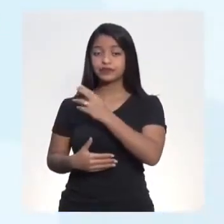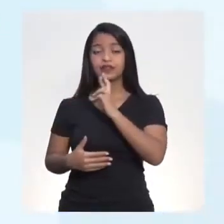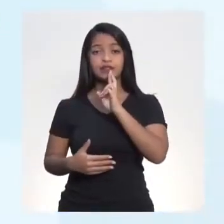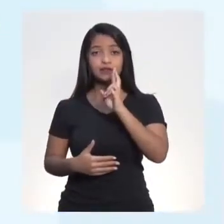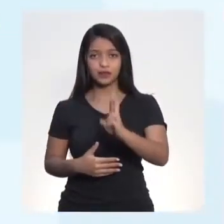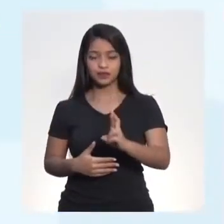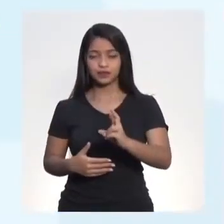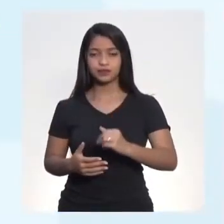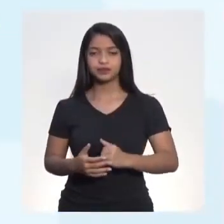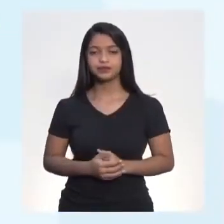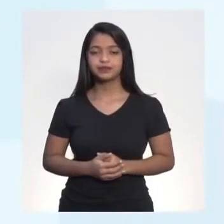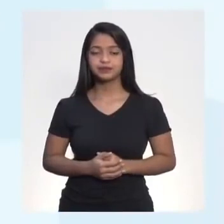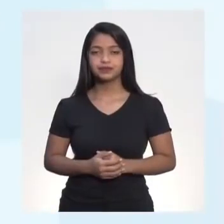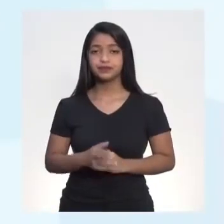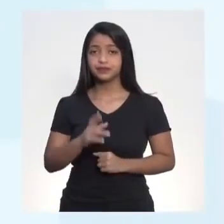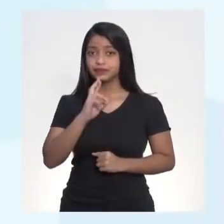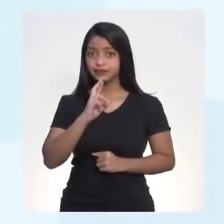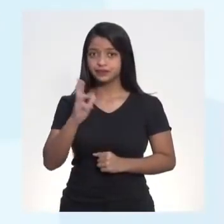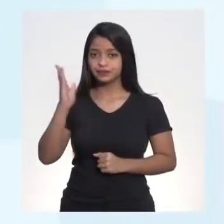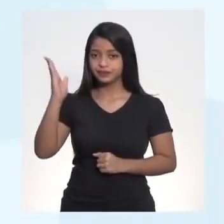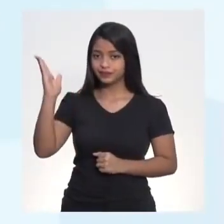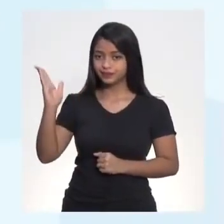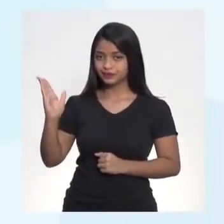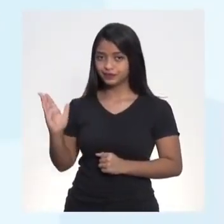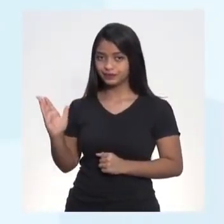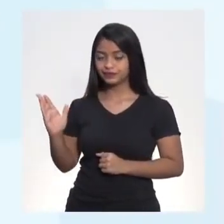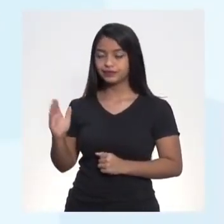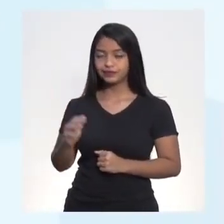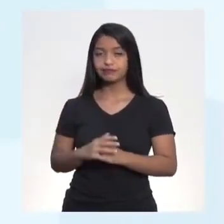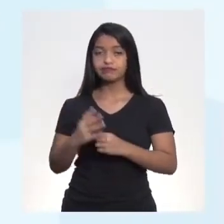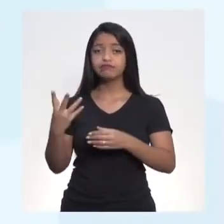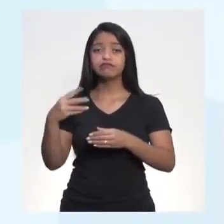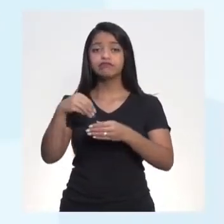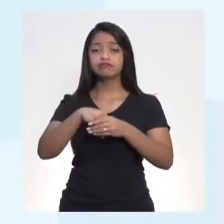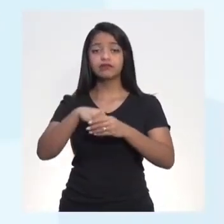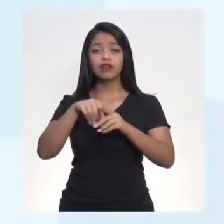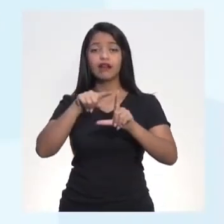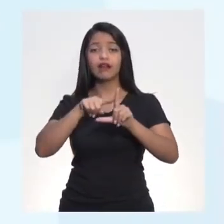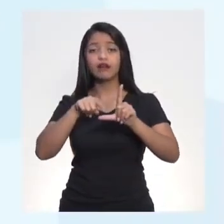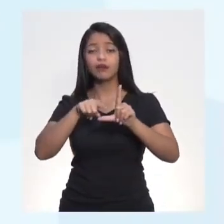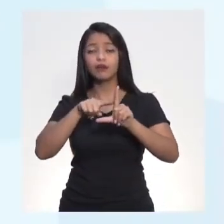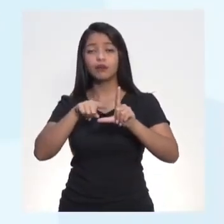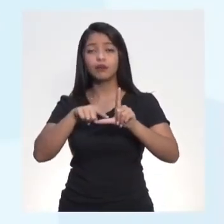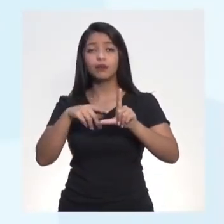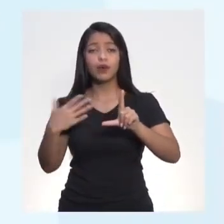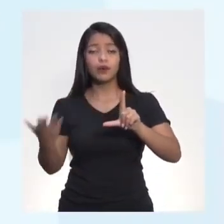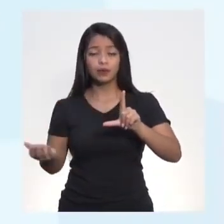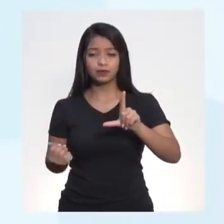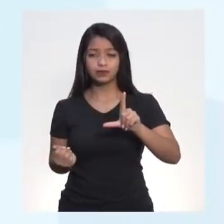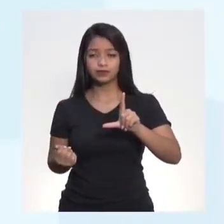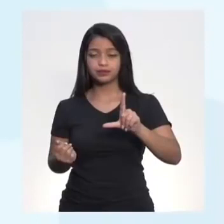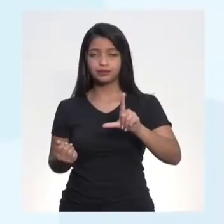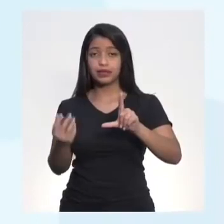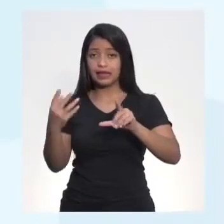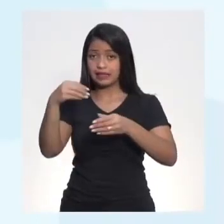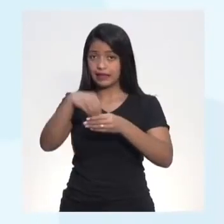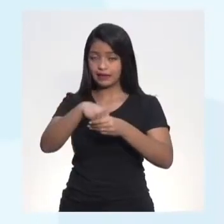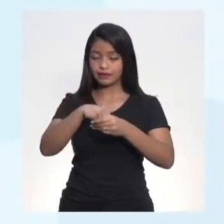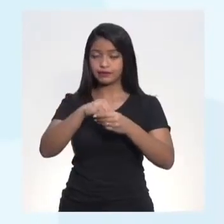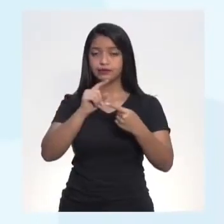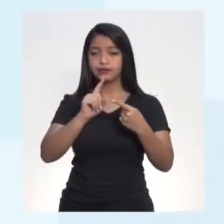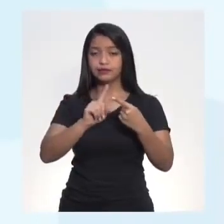resposta. Então, a resposta para vocês é a seguinte, então eu tenho como internos, né? Todos aí vão ser alternos. Então, eu tenho como